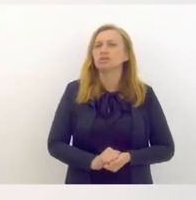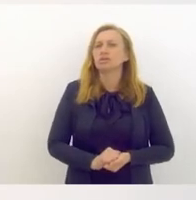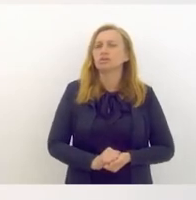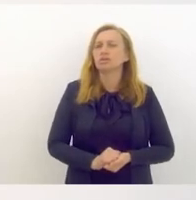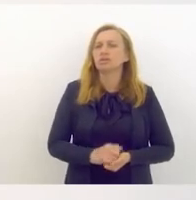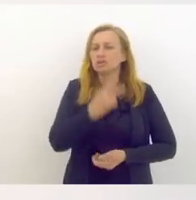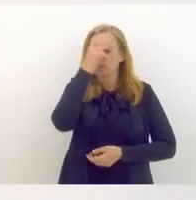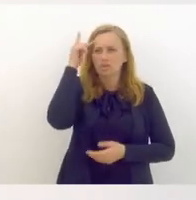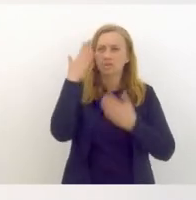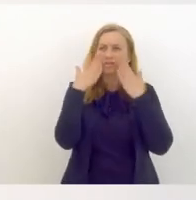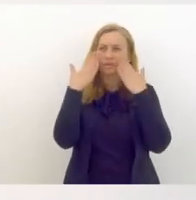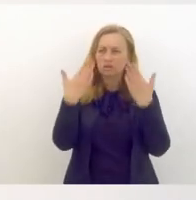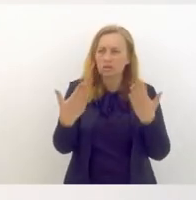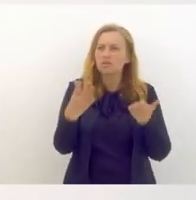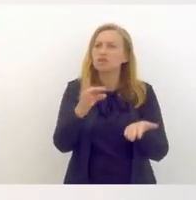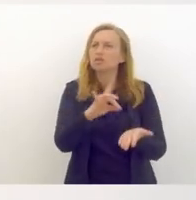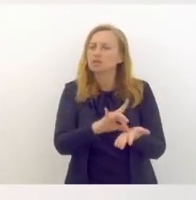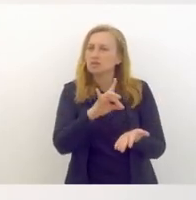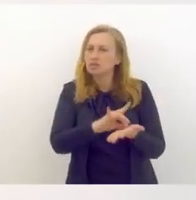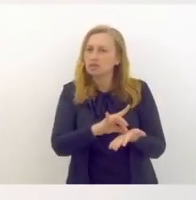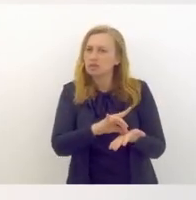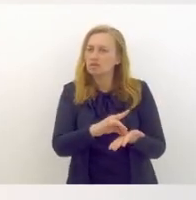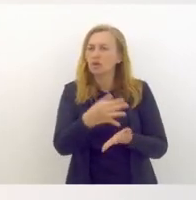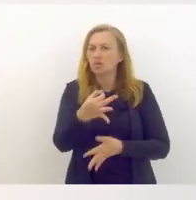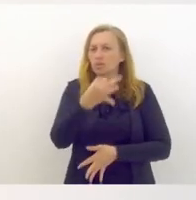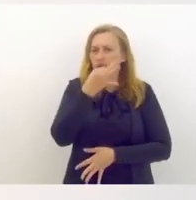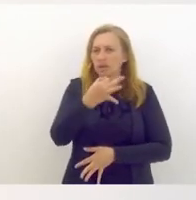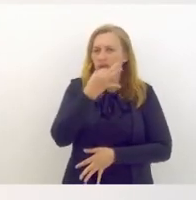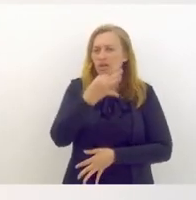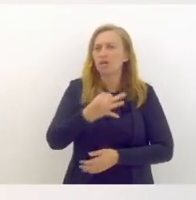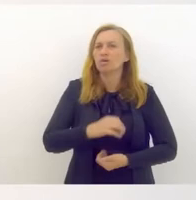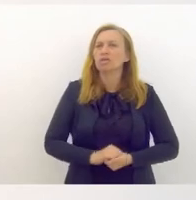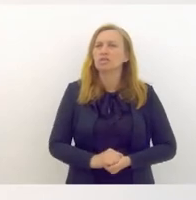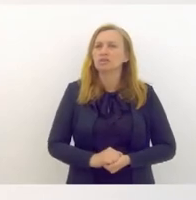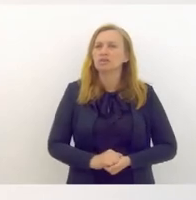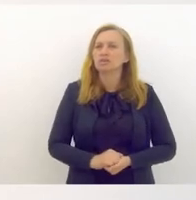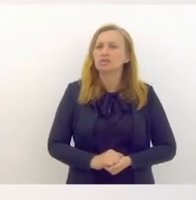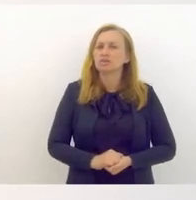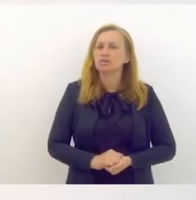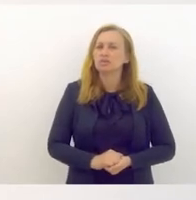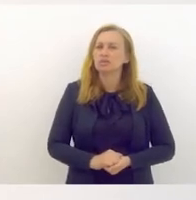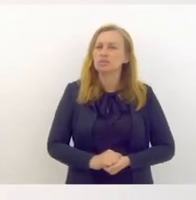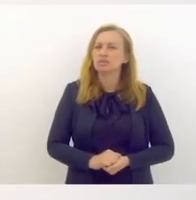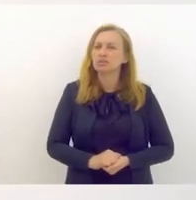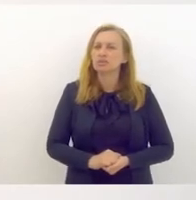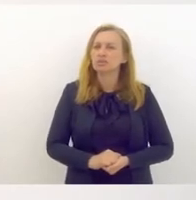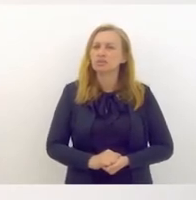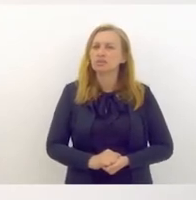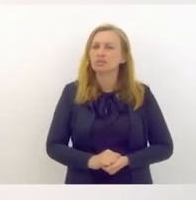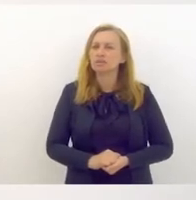pessoas apresentassem, na verdade, a sua opinião a respeito da recategorização